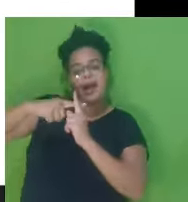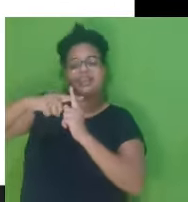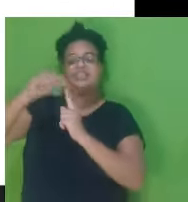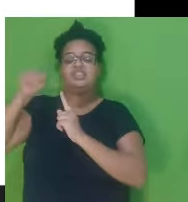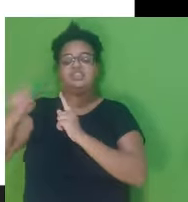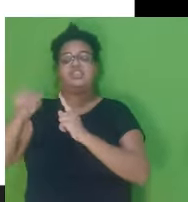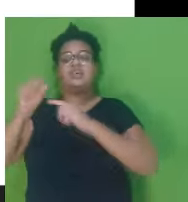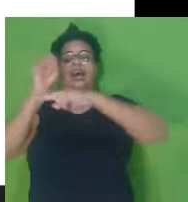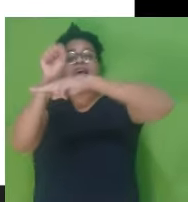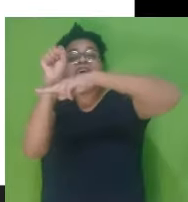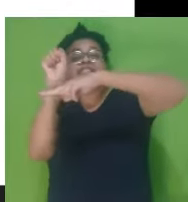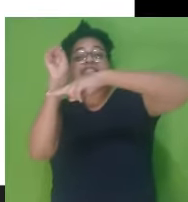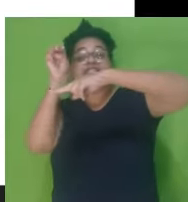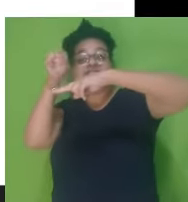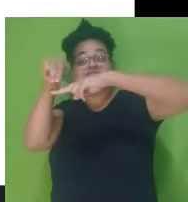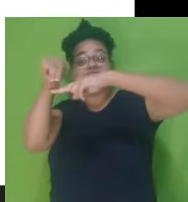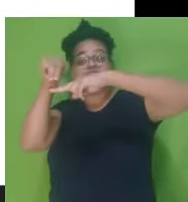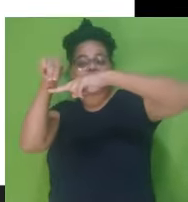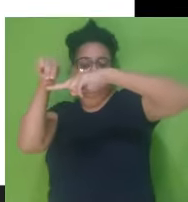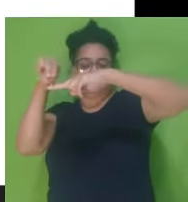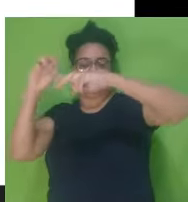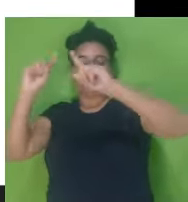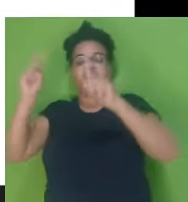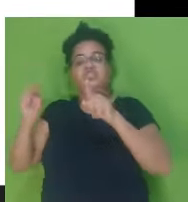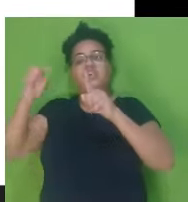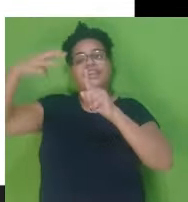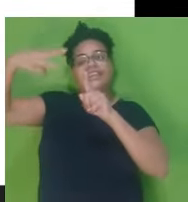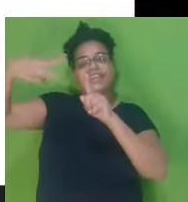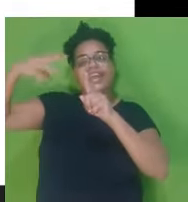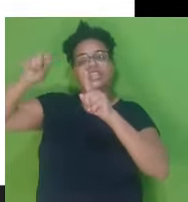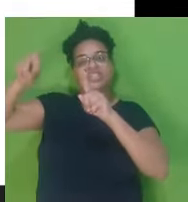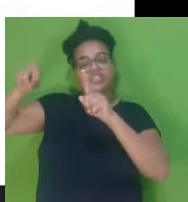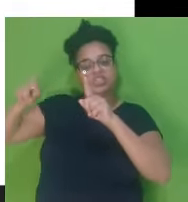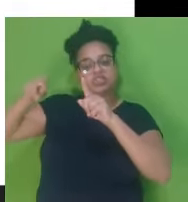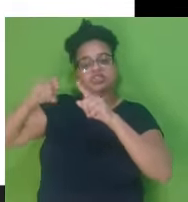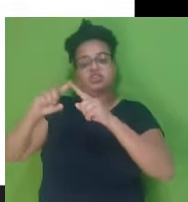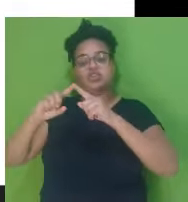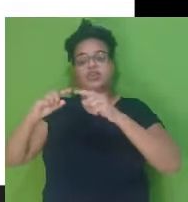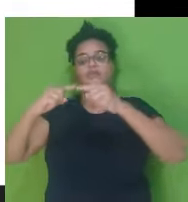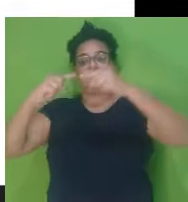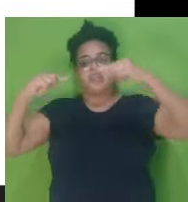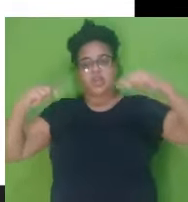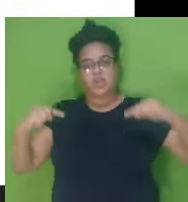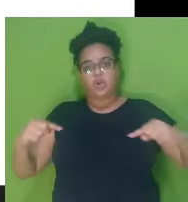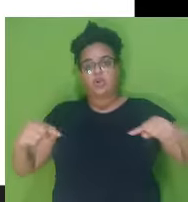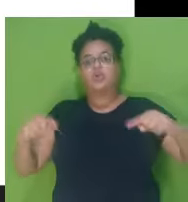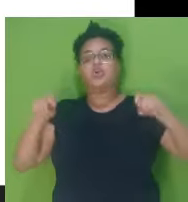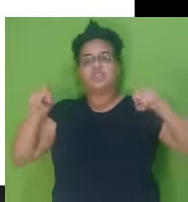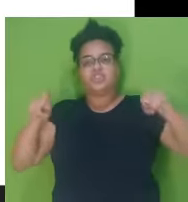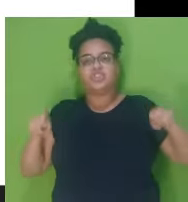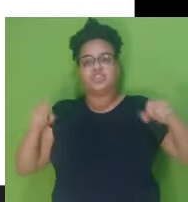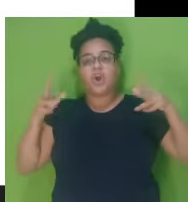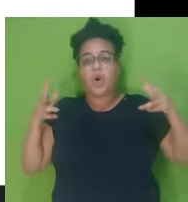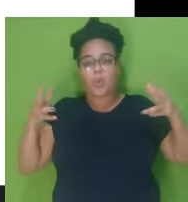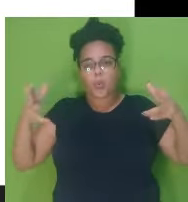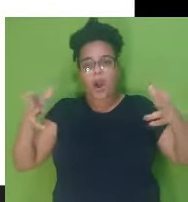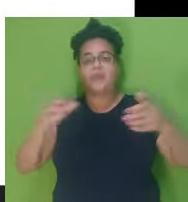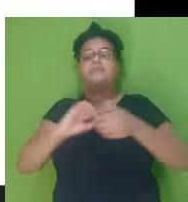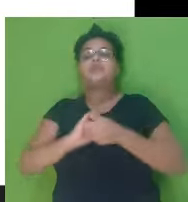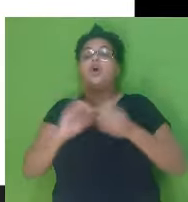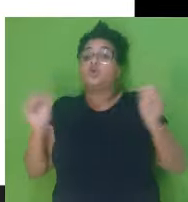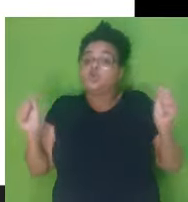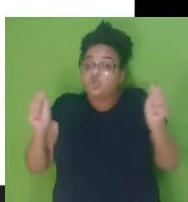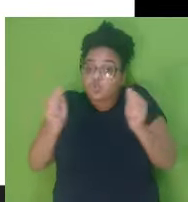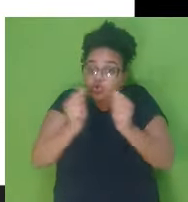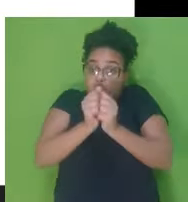seno de 3x sobre x, né? Ou seja, soma de duas frações de mesmo denominador,